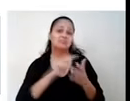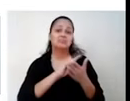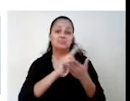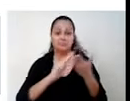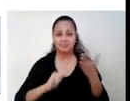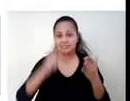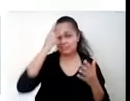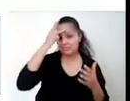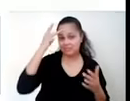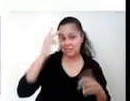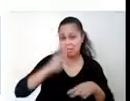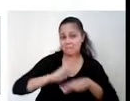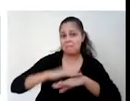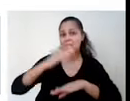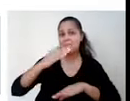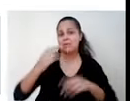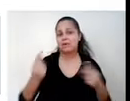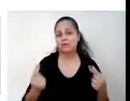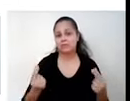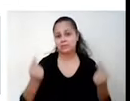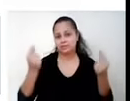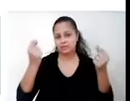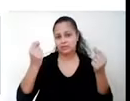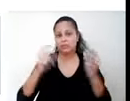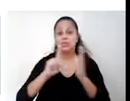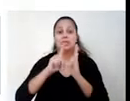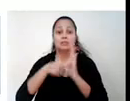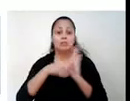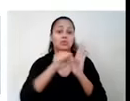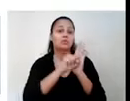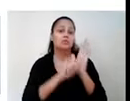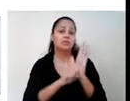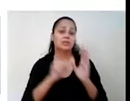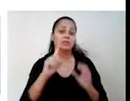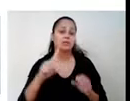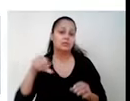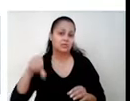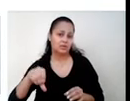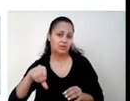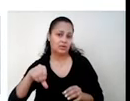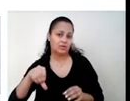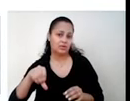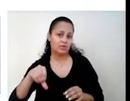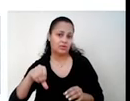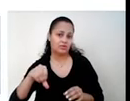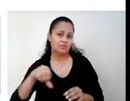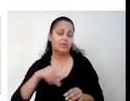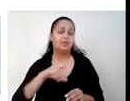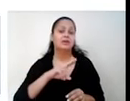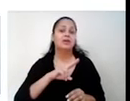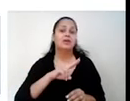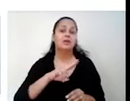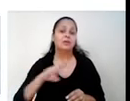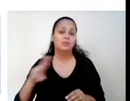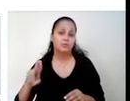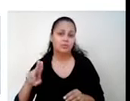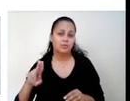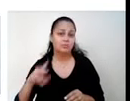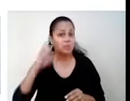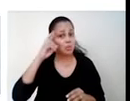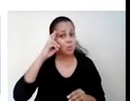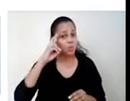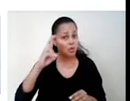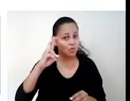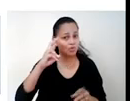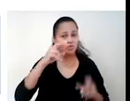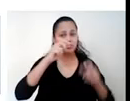artesãos mais ricos. Já a partir do século XIX, eram chamados burgueses os donos